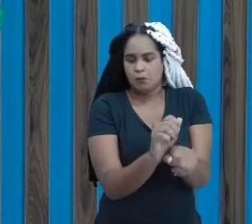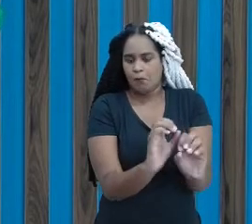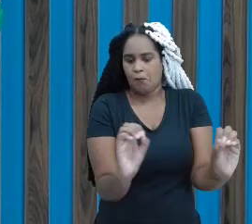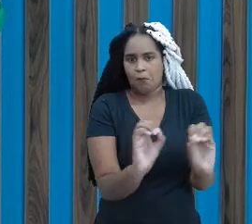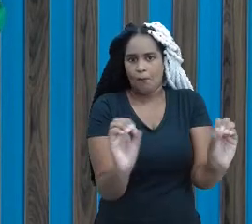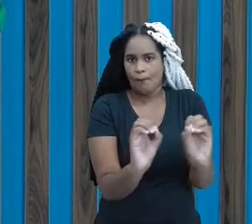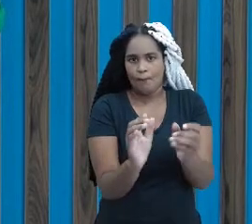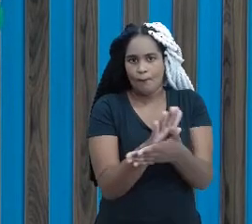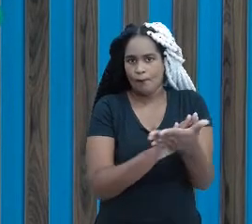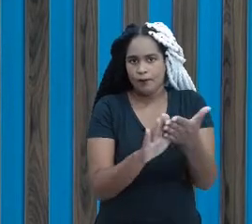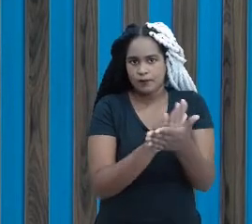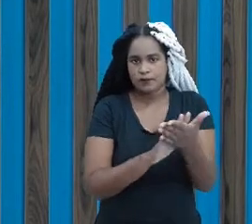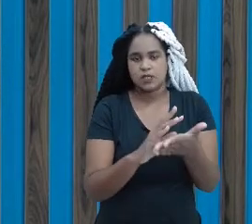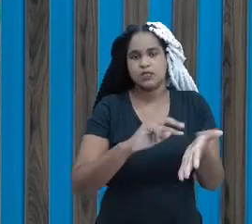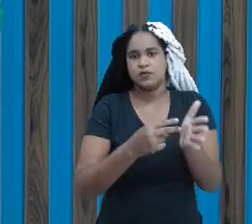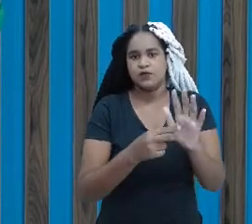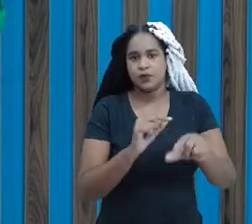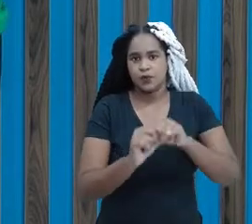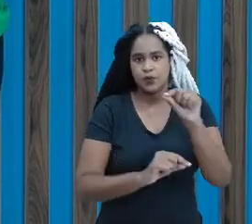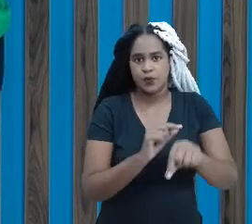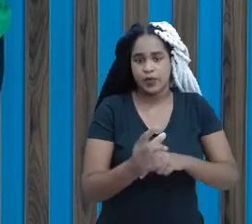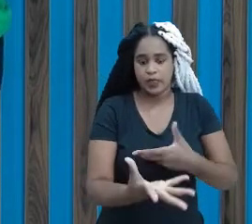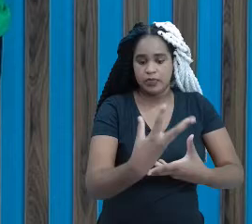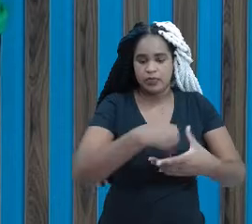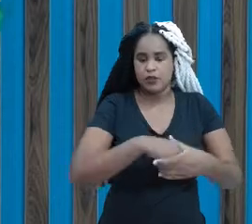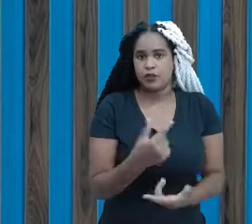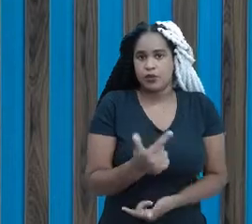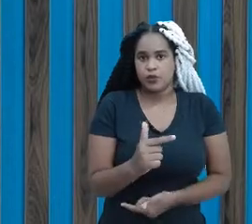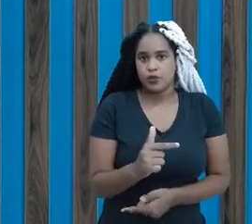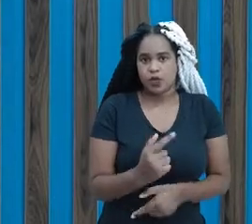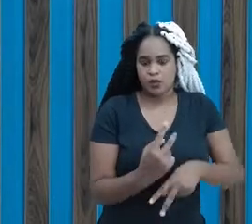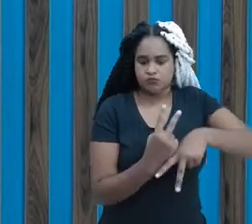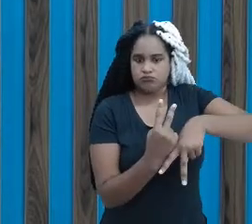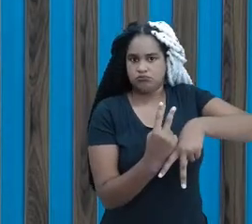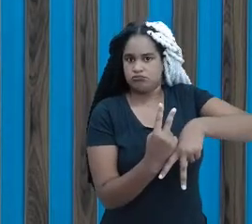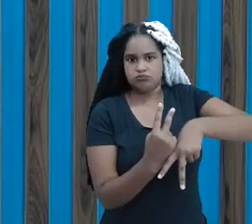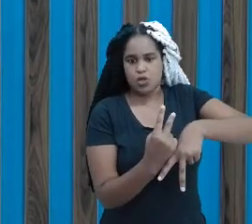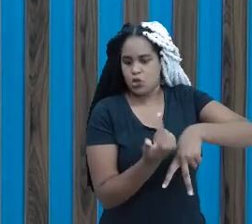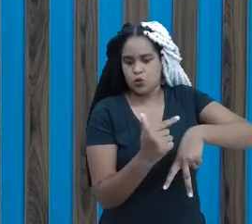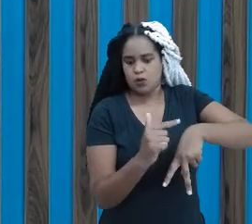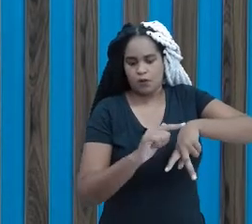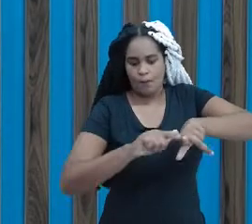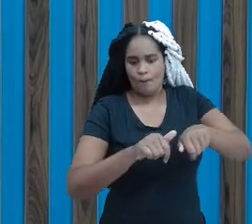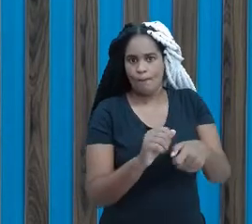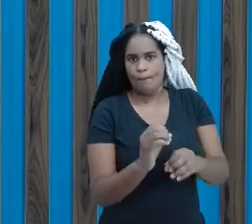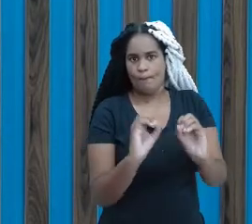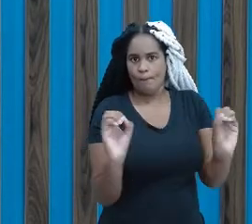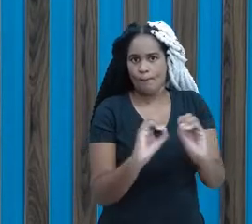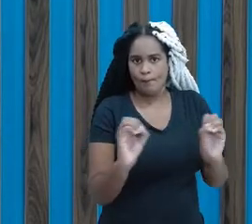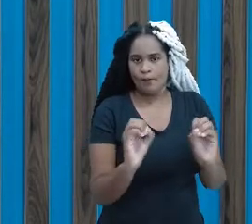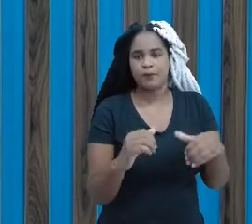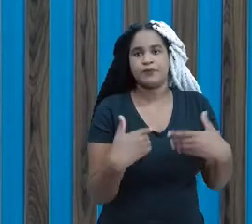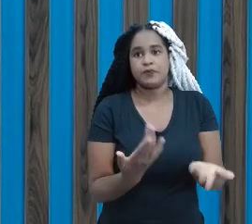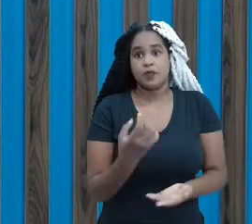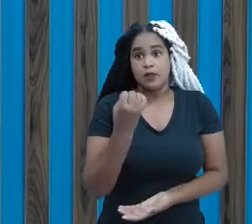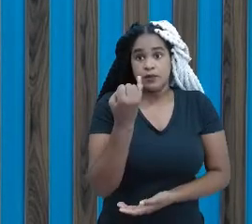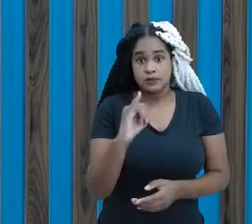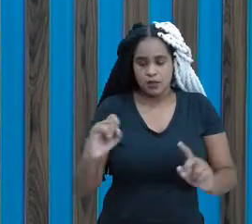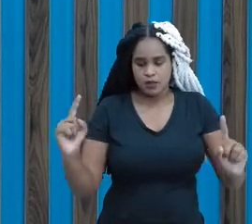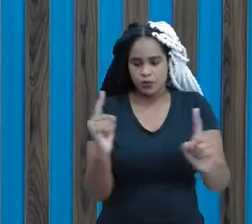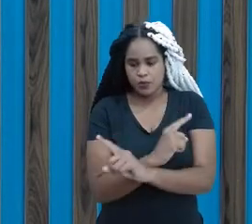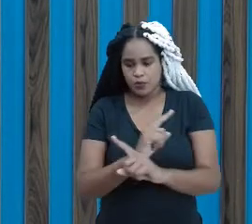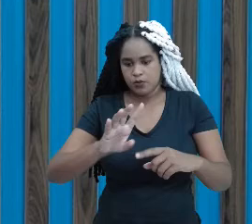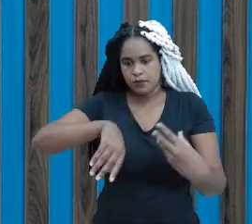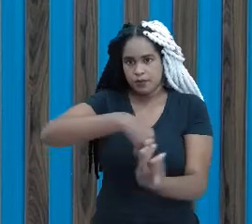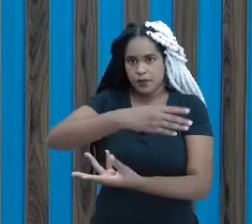dizendo aí pra gente, olha, esse gameta não está carregando um cromossomo. Então, quando se cruza aqui na síndrome de Turner,